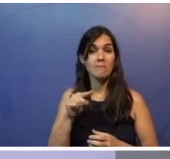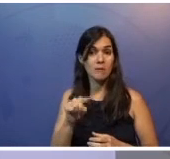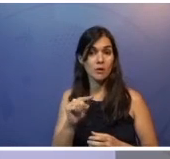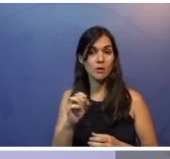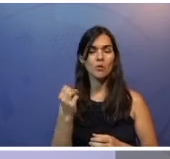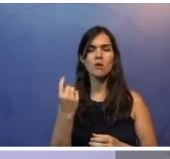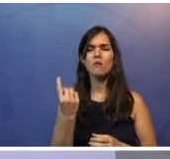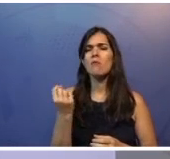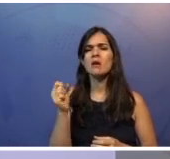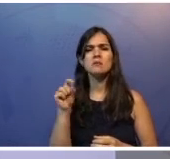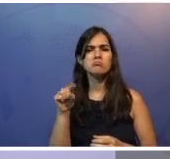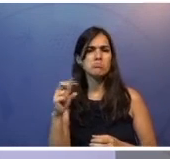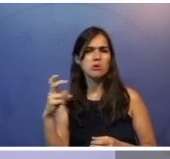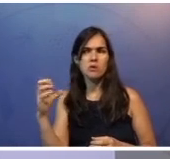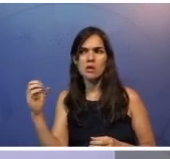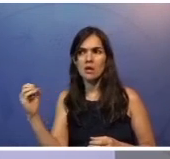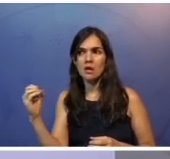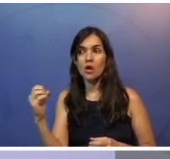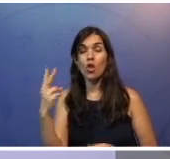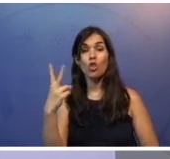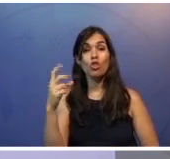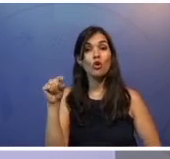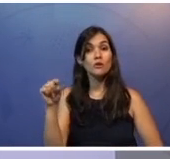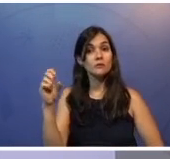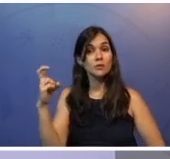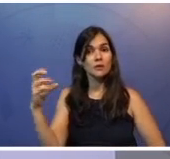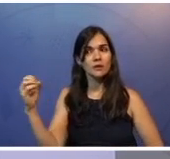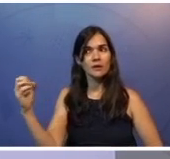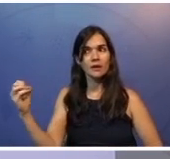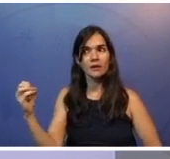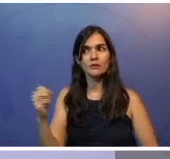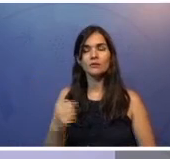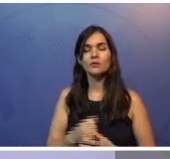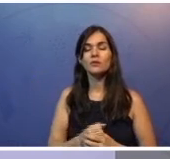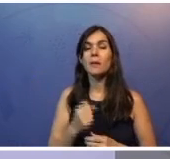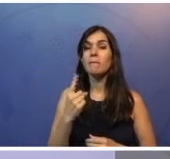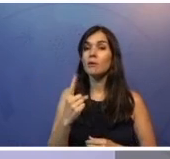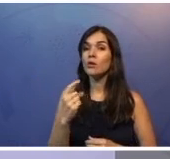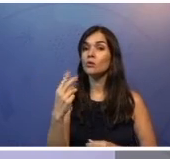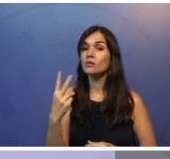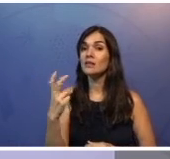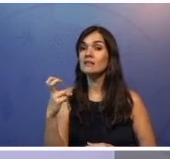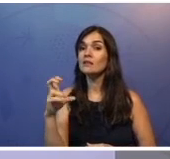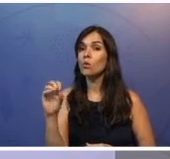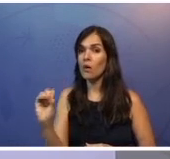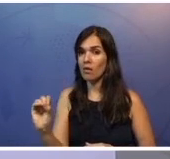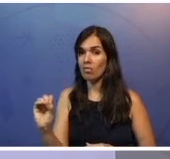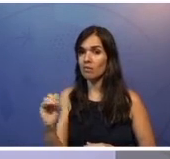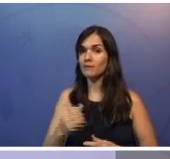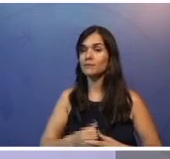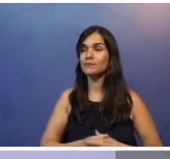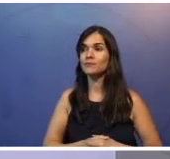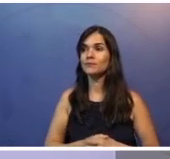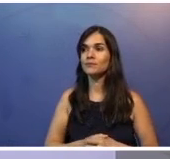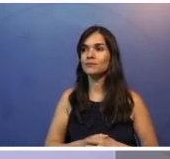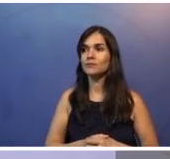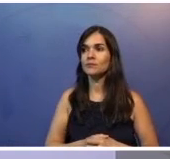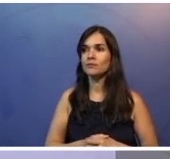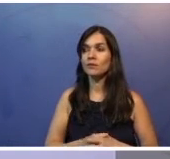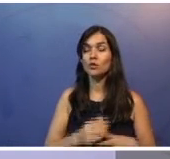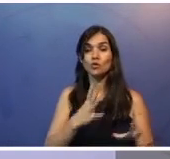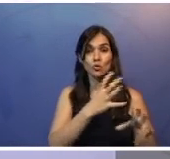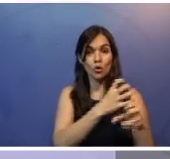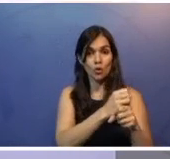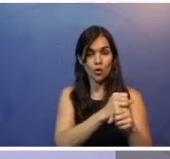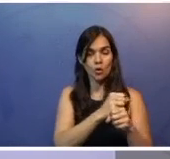por 2 da 2.500 / 2.250 coloca aqui 1500